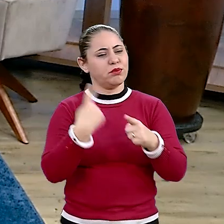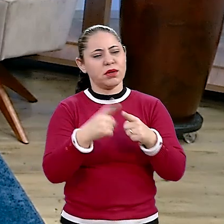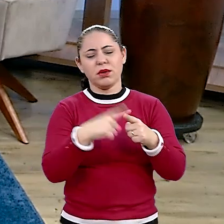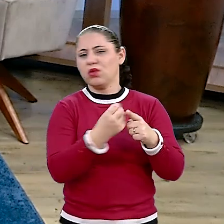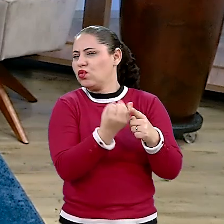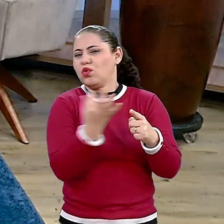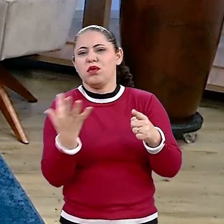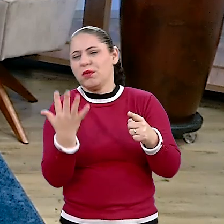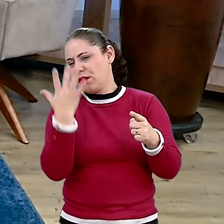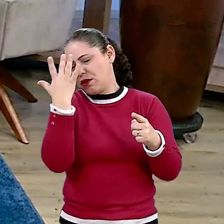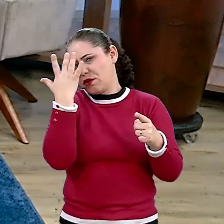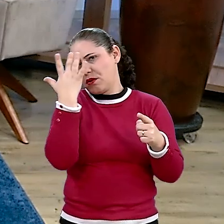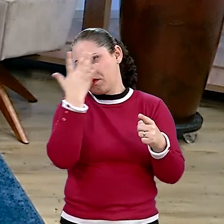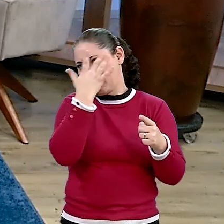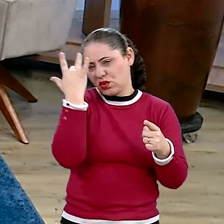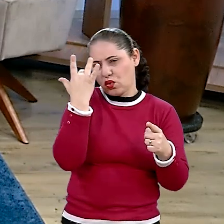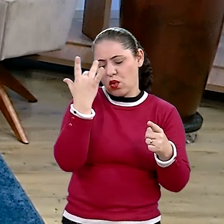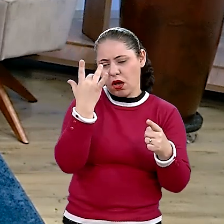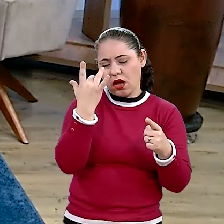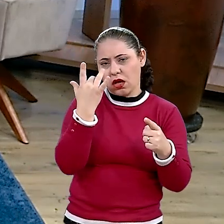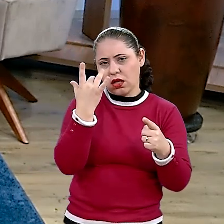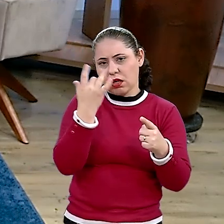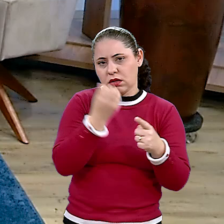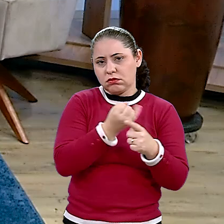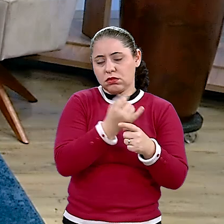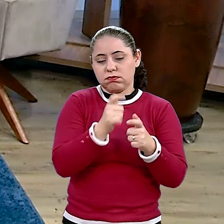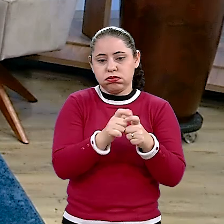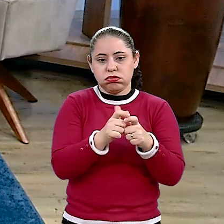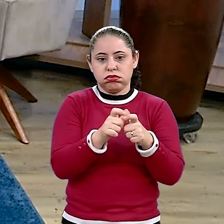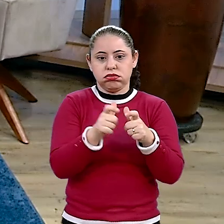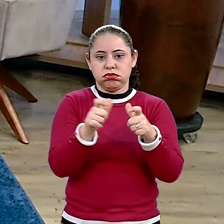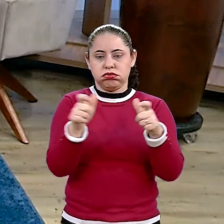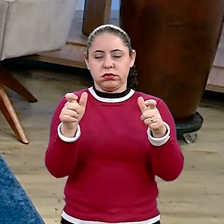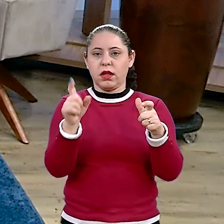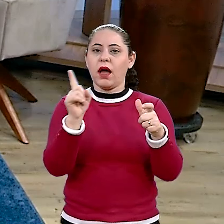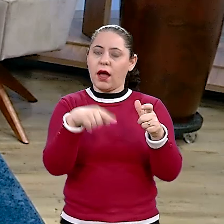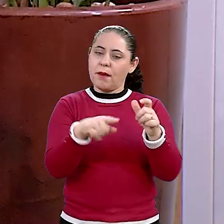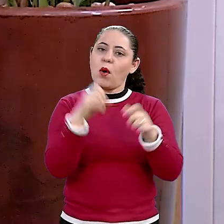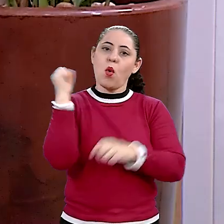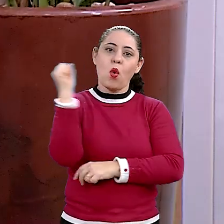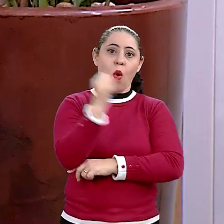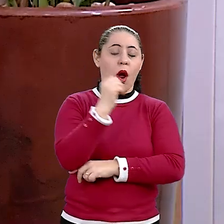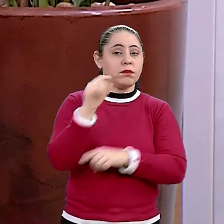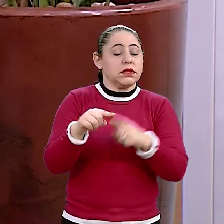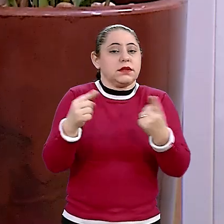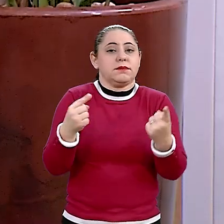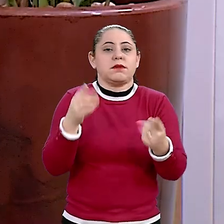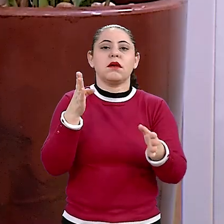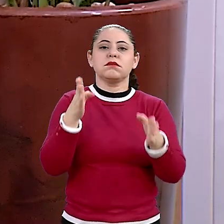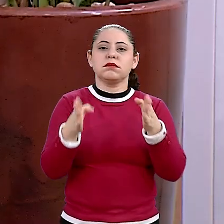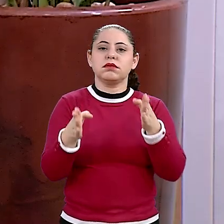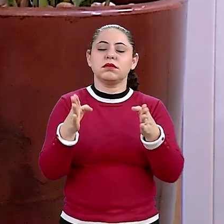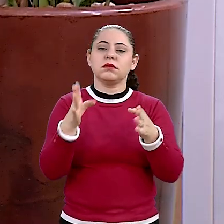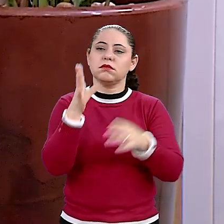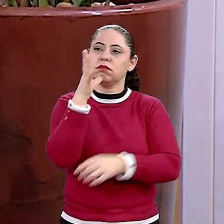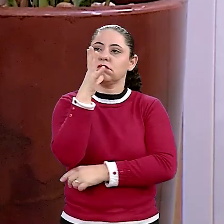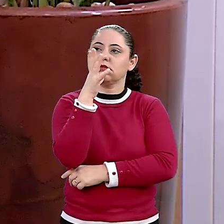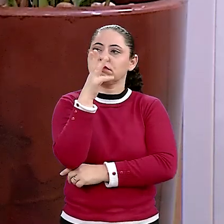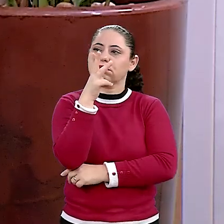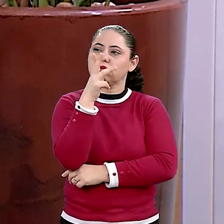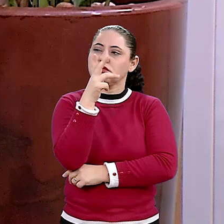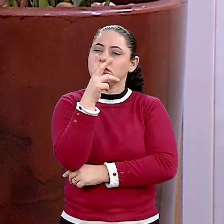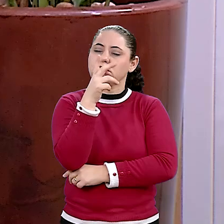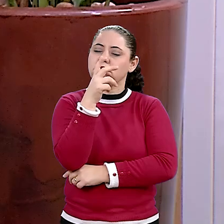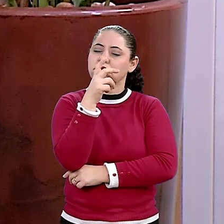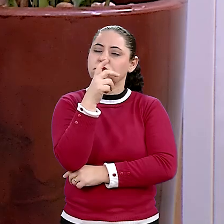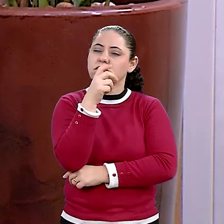de pessoas que subiu, que por si só é grave, mas o tempo de espera que